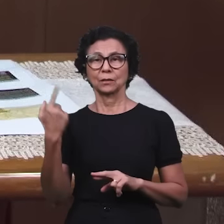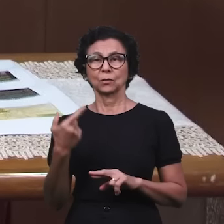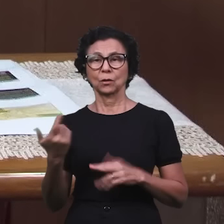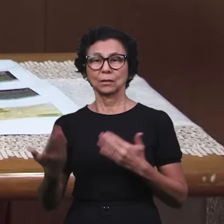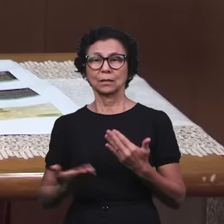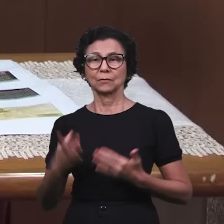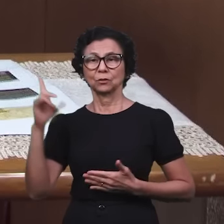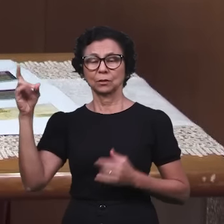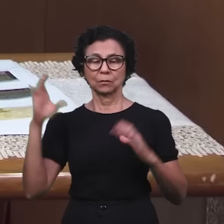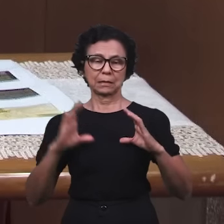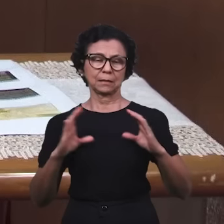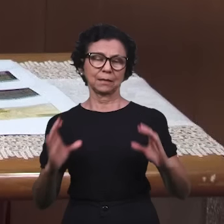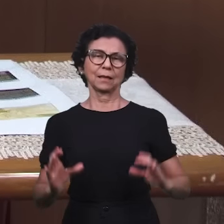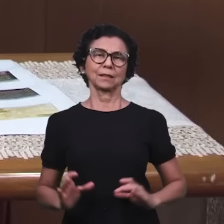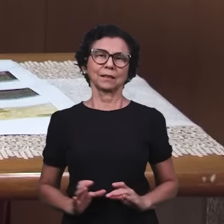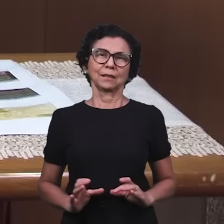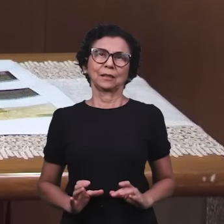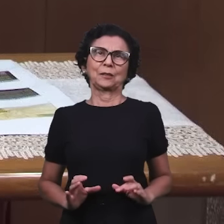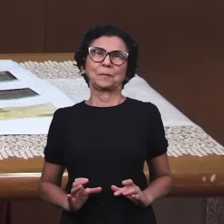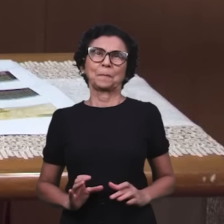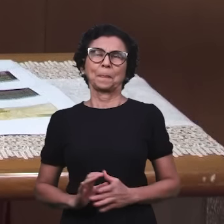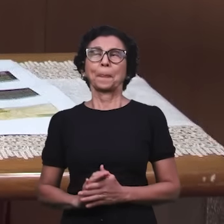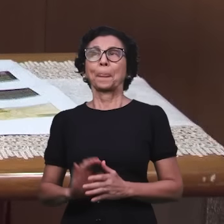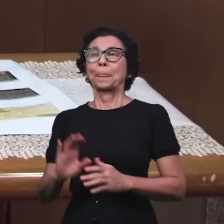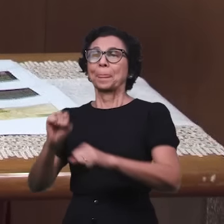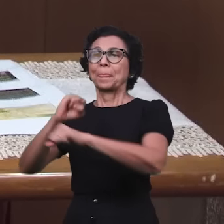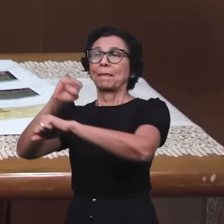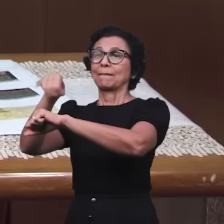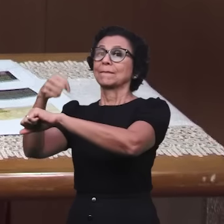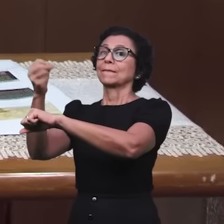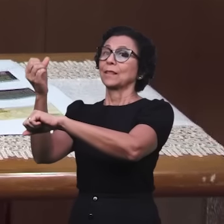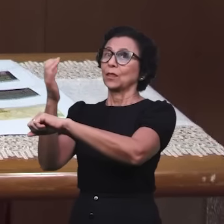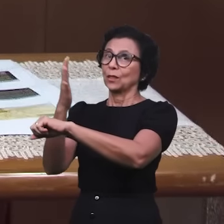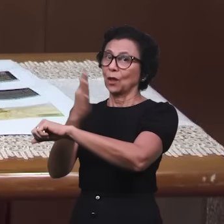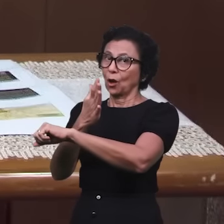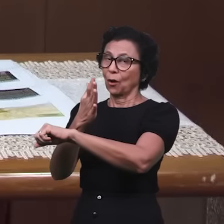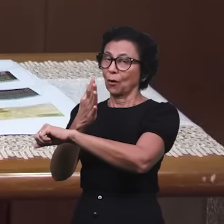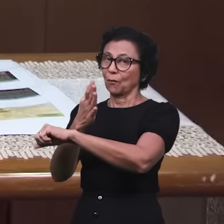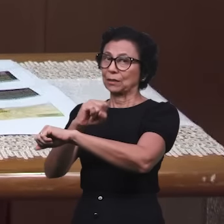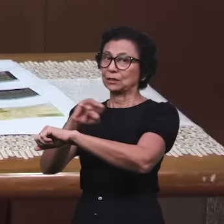lá, quer dizer, a nossa nova cidade, né? A nossa